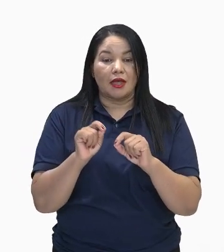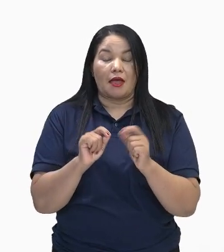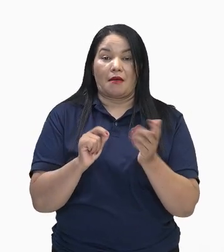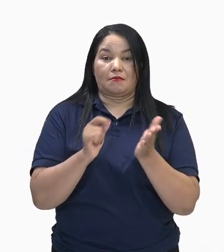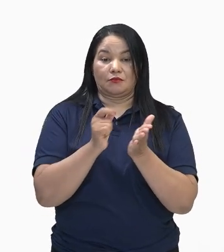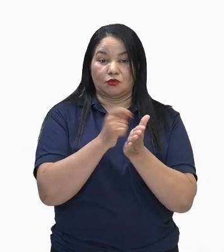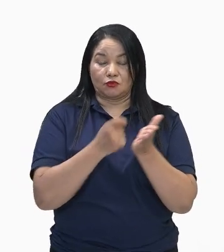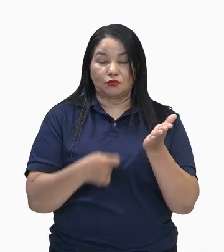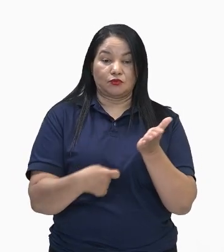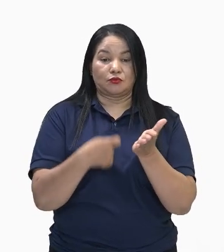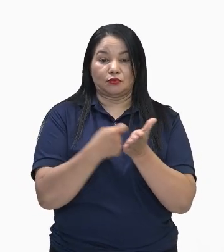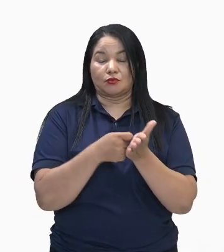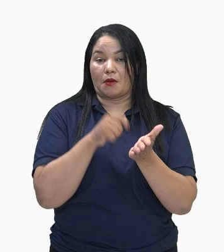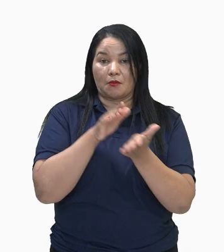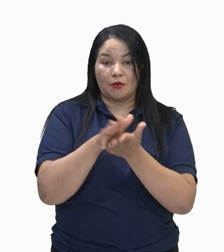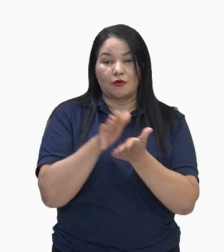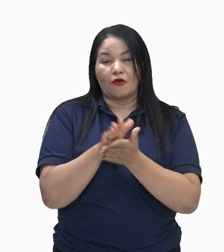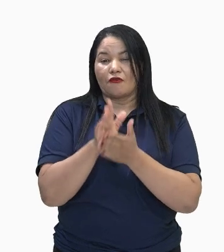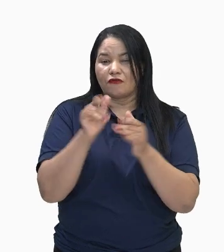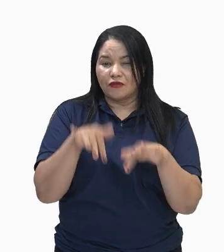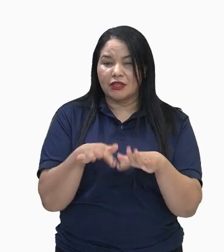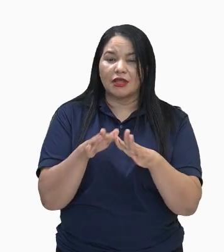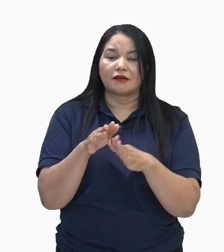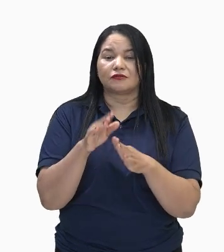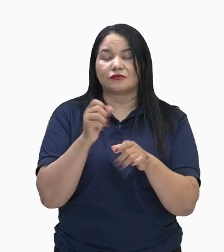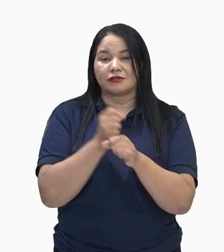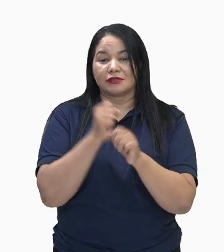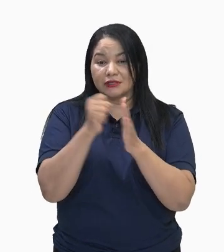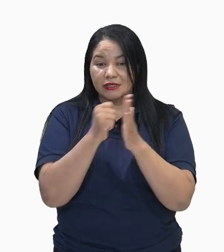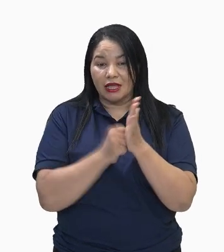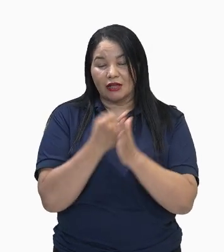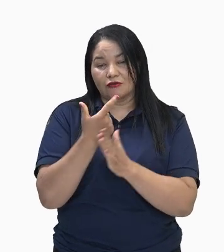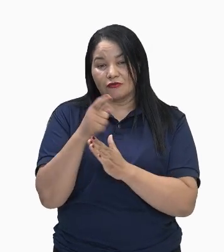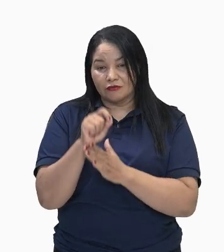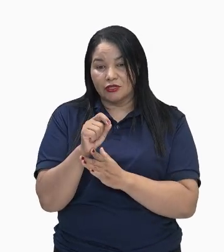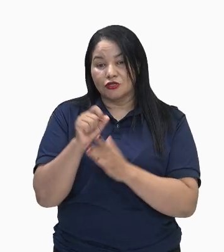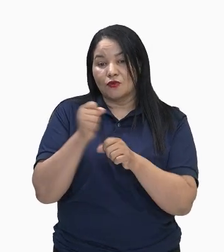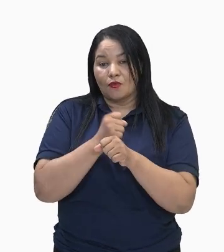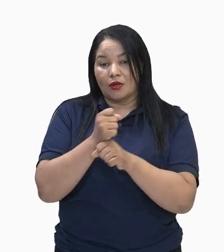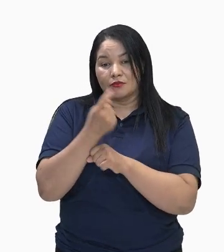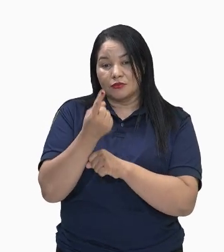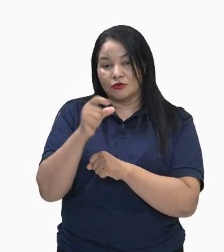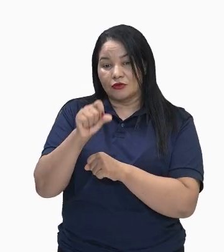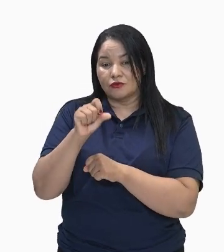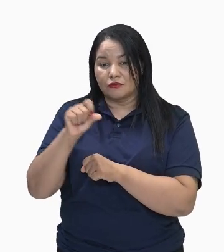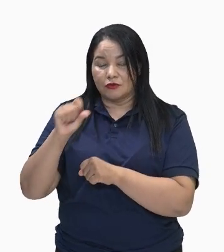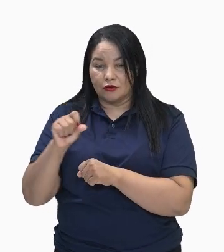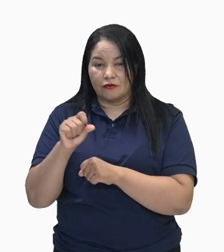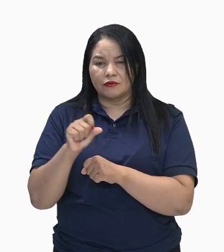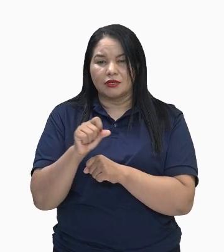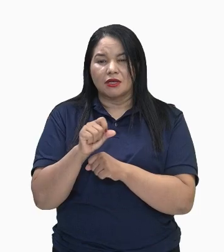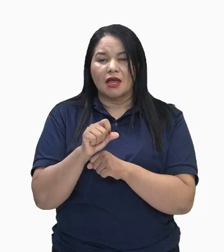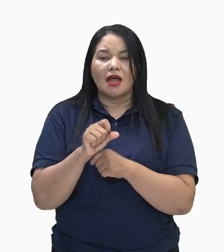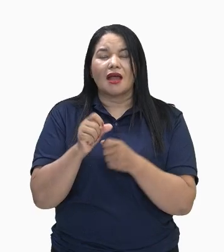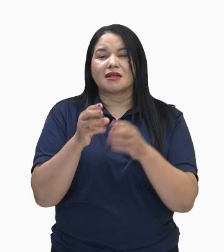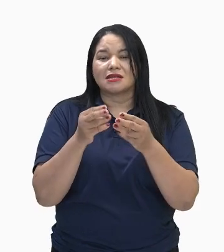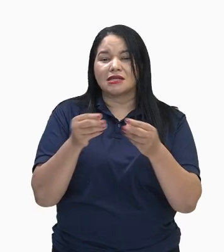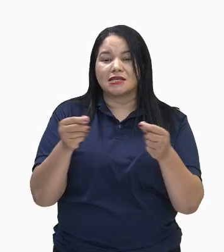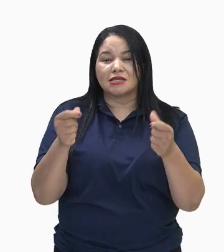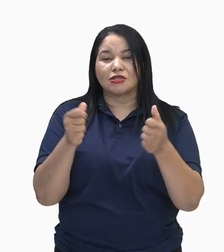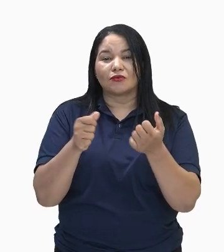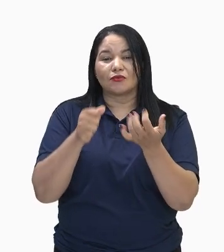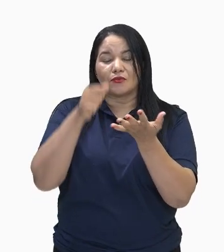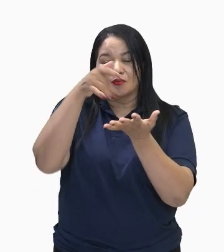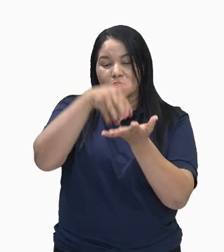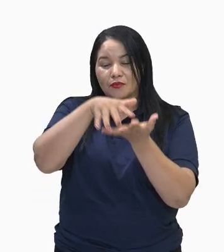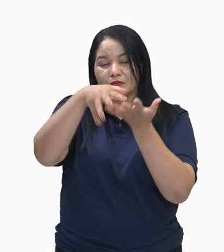no final do século XX, no ano de 1999. Líquido já quer dizer aquilo que